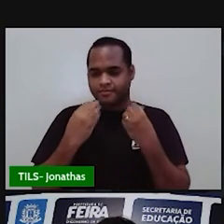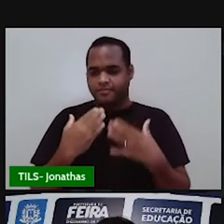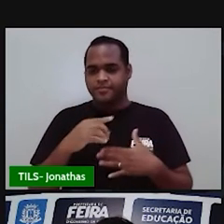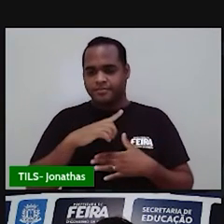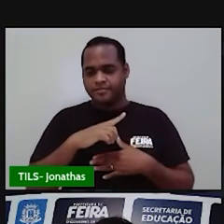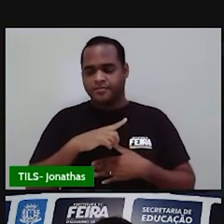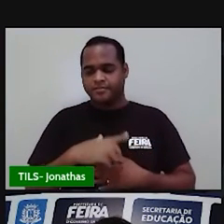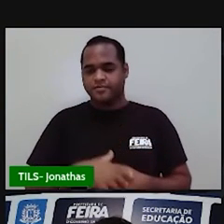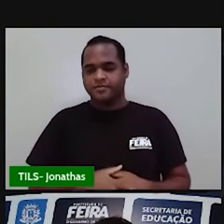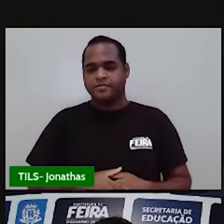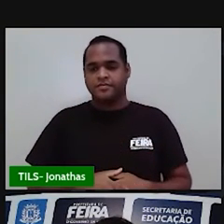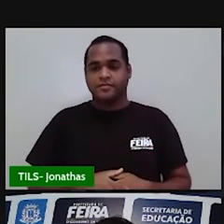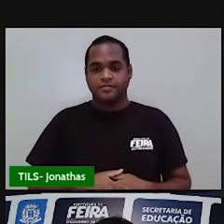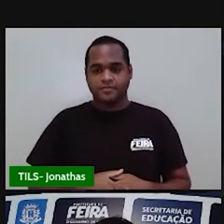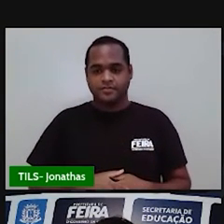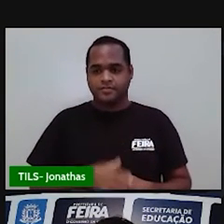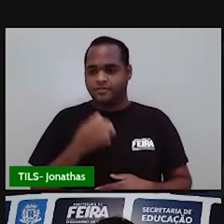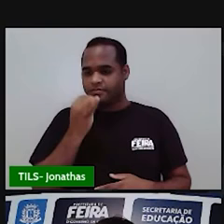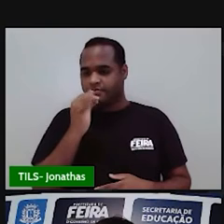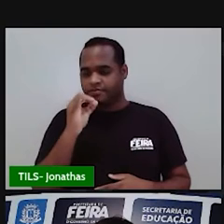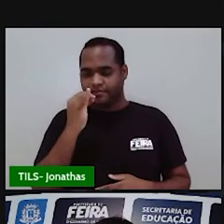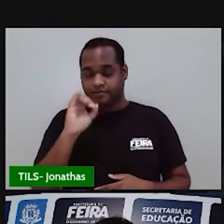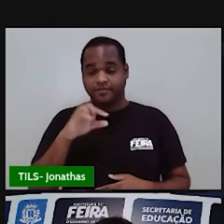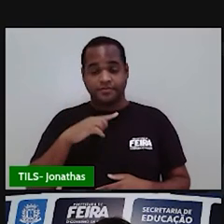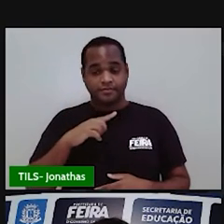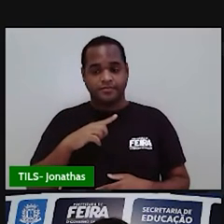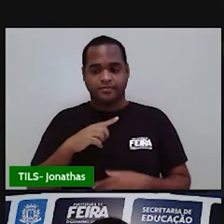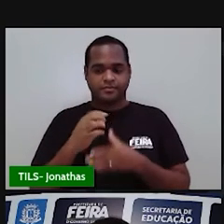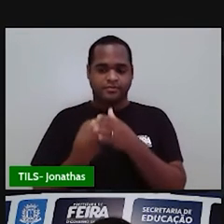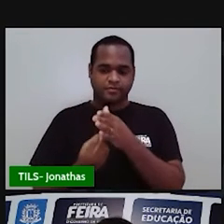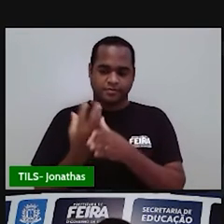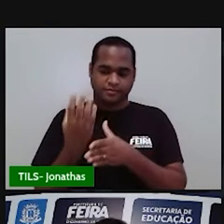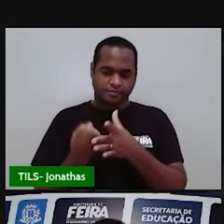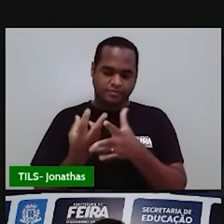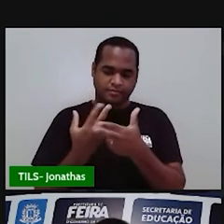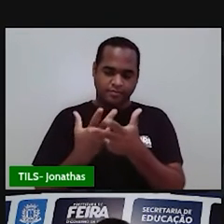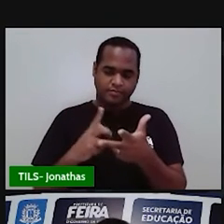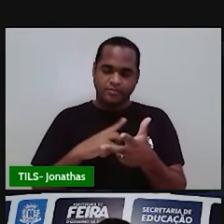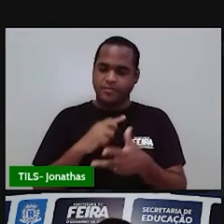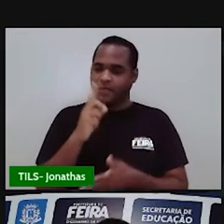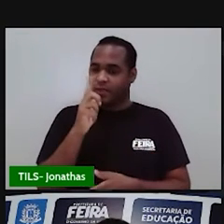a energia elétrica é produzida através da água,